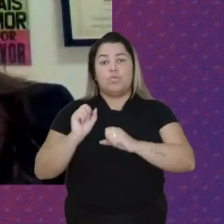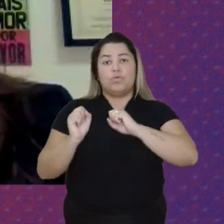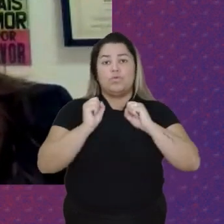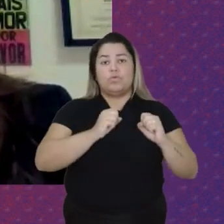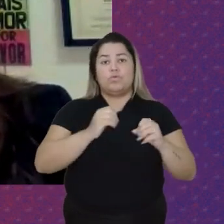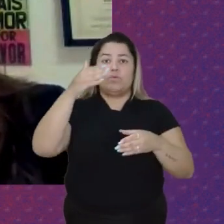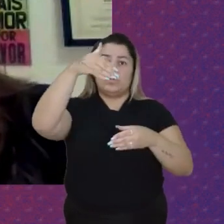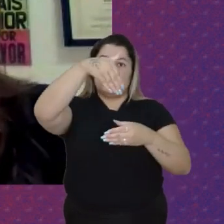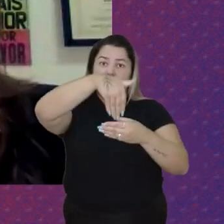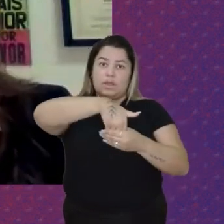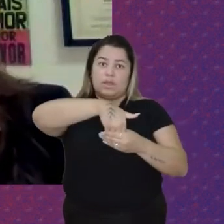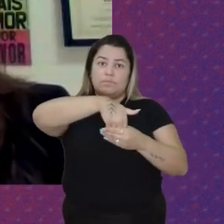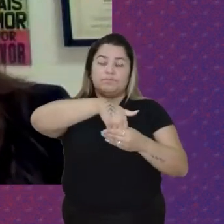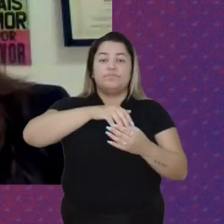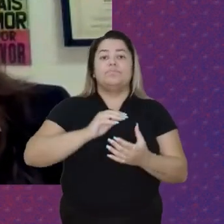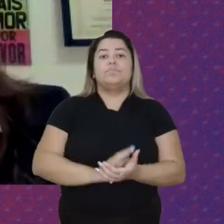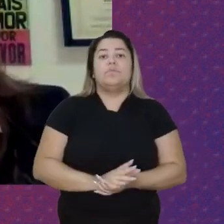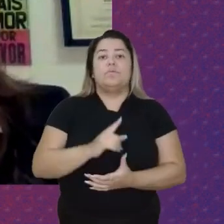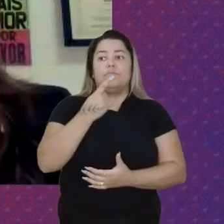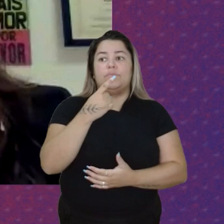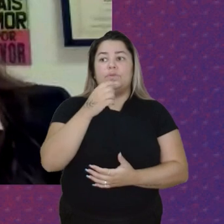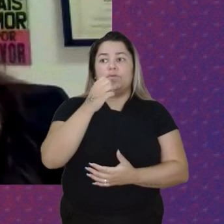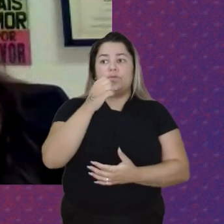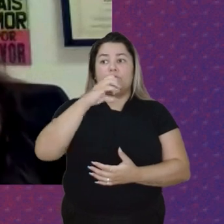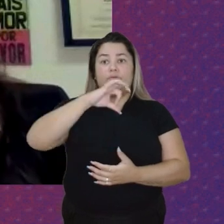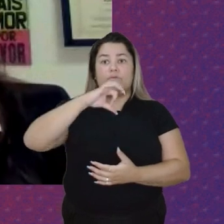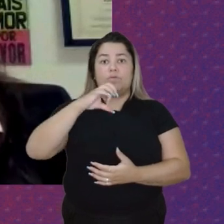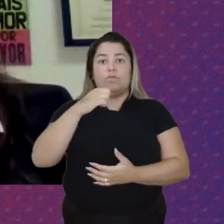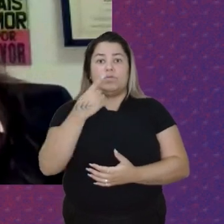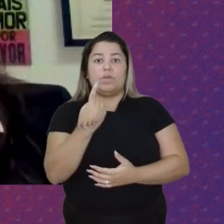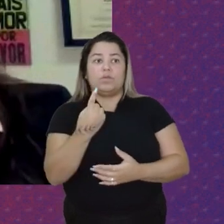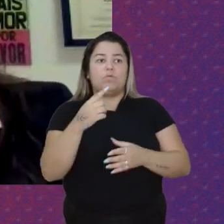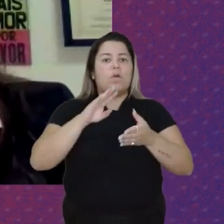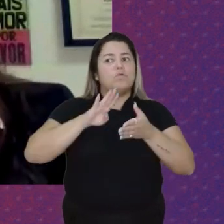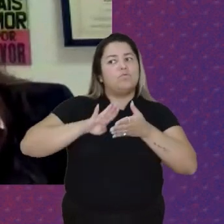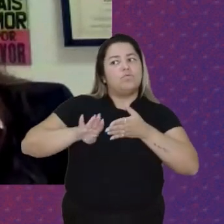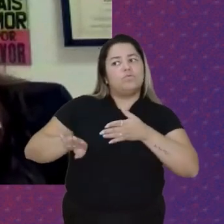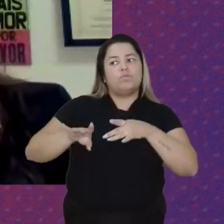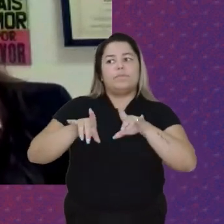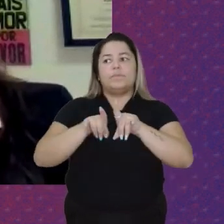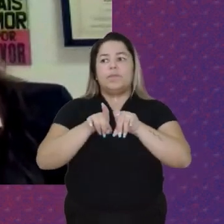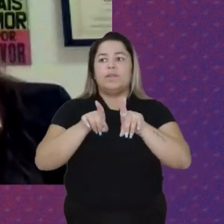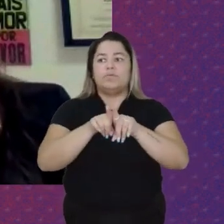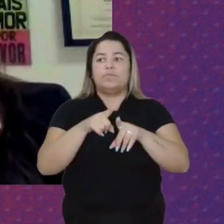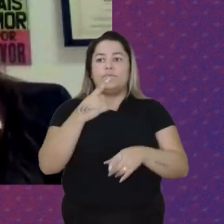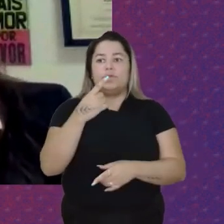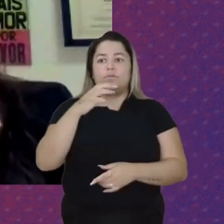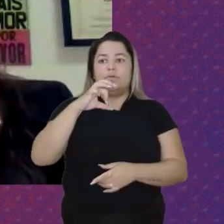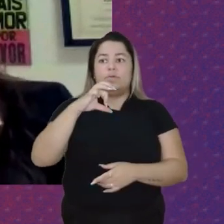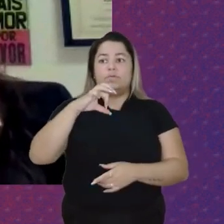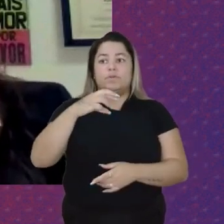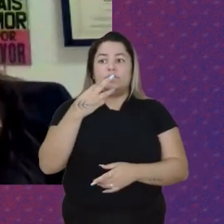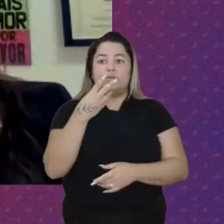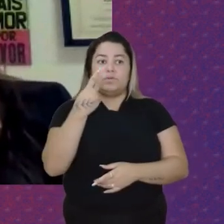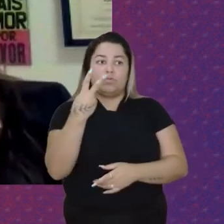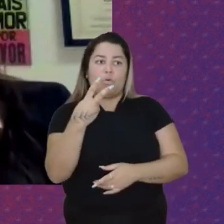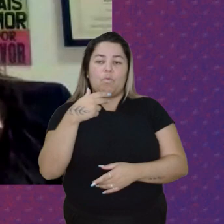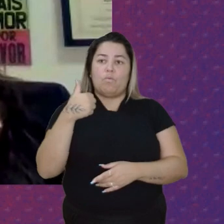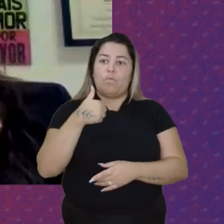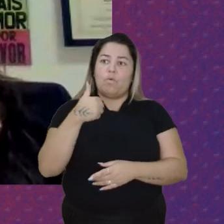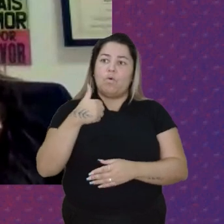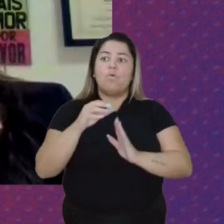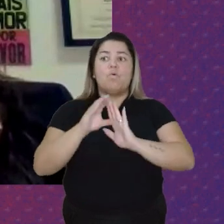com a primeira Constituição da República, em 1891, as mulheres ficaram excluídas, e somente em 1932, com o primeiro